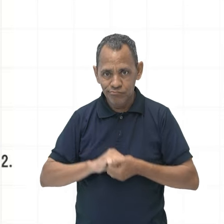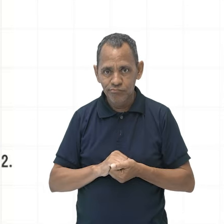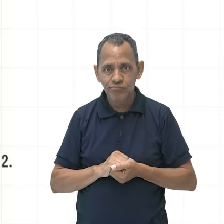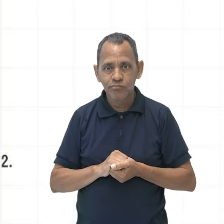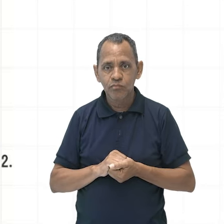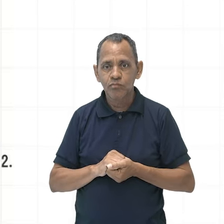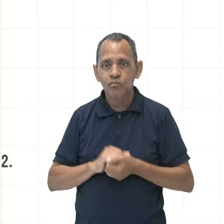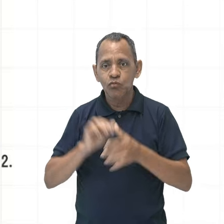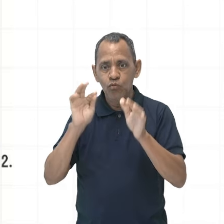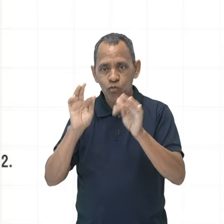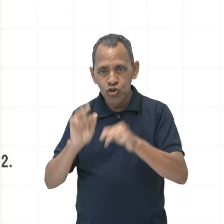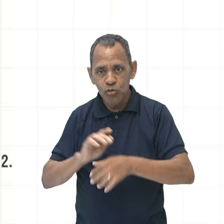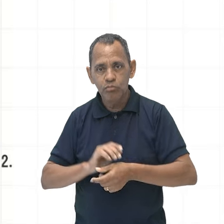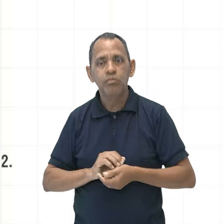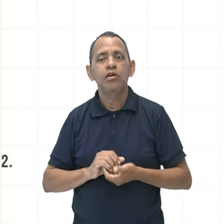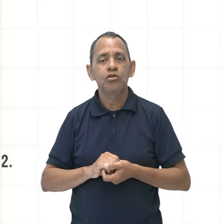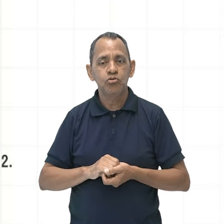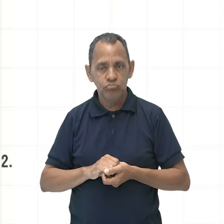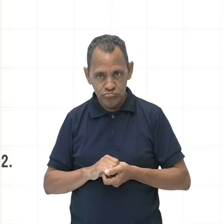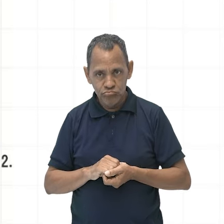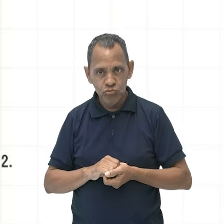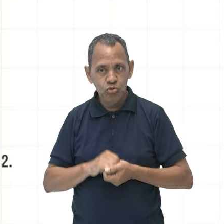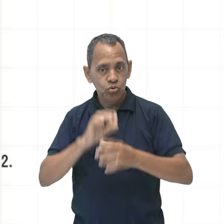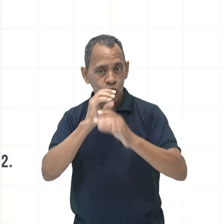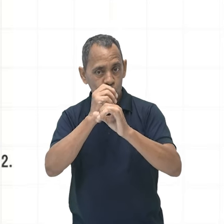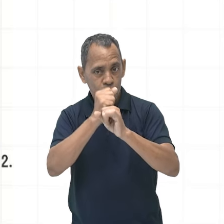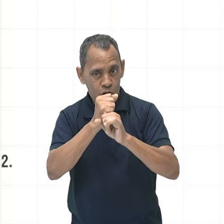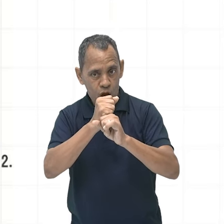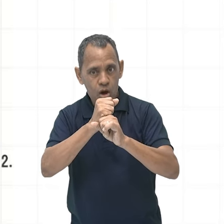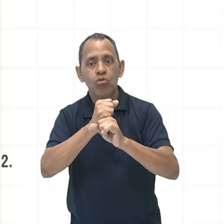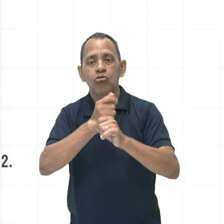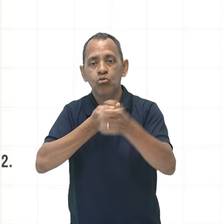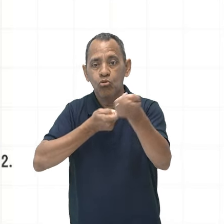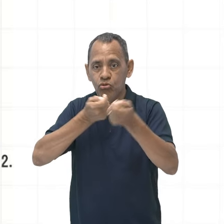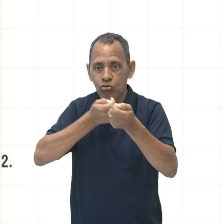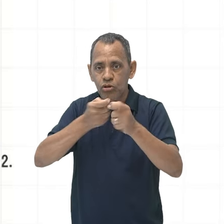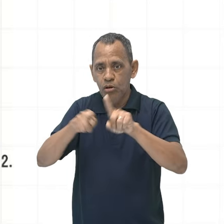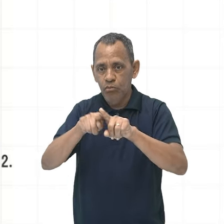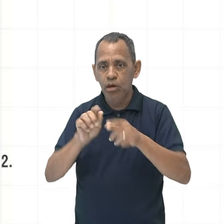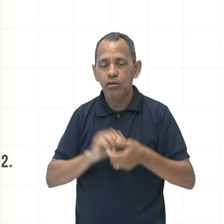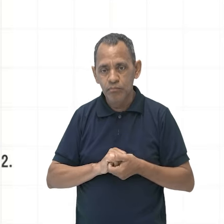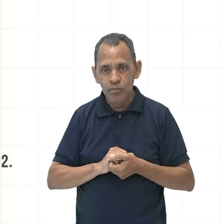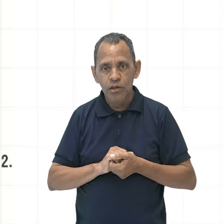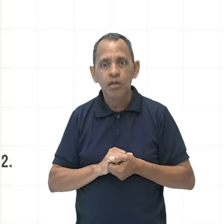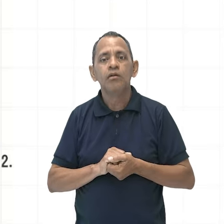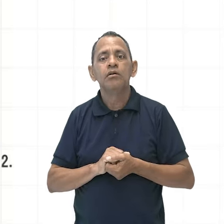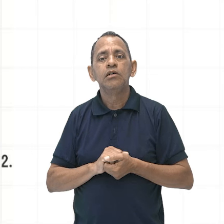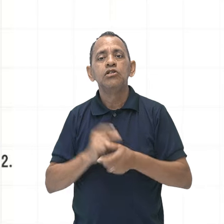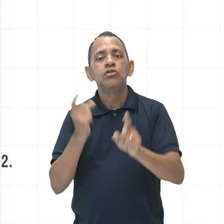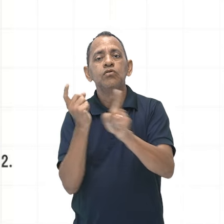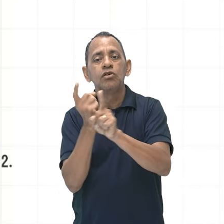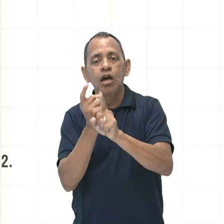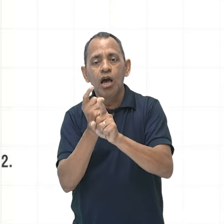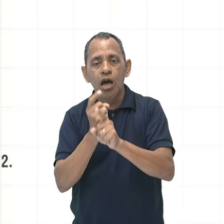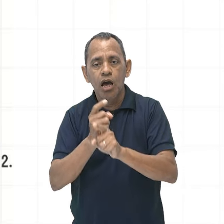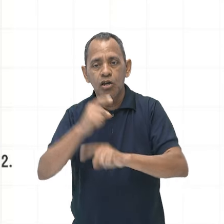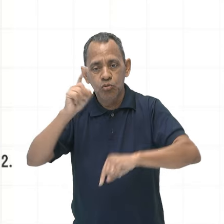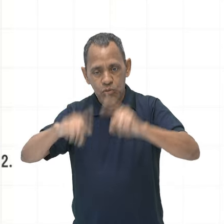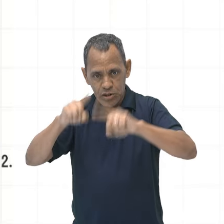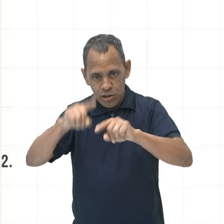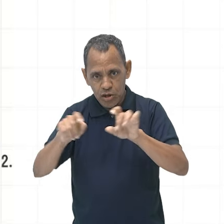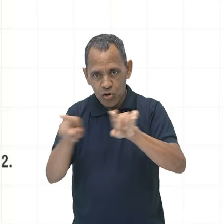anual de uma determinada empresa de exportação. Nesse caso, foram indicados os componentes das exportações no período fixo, e